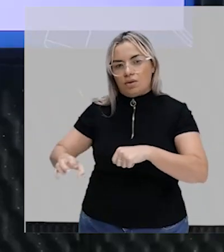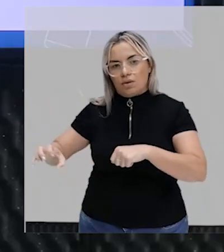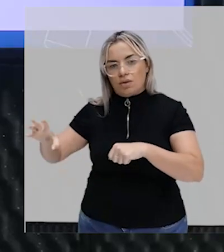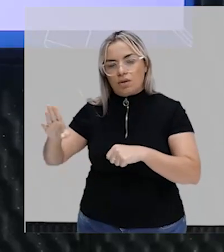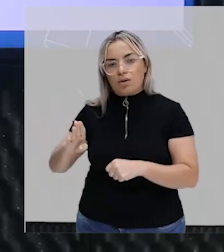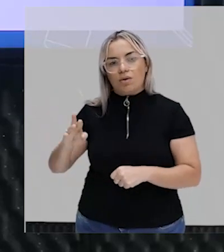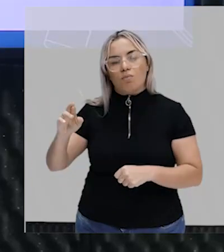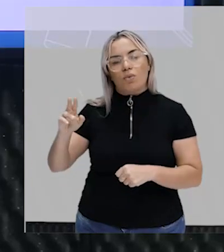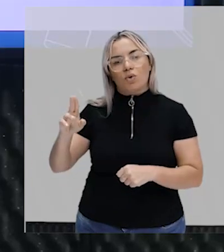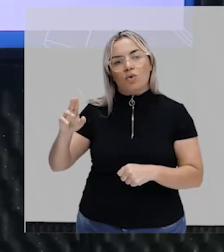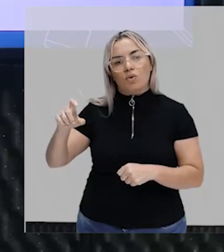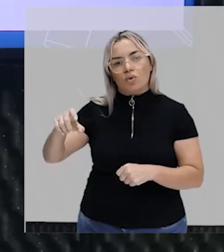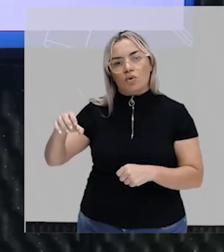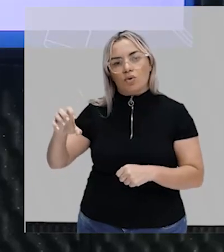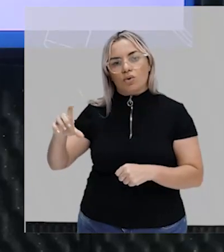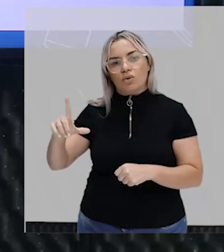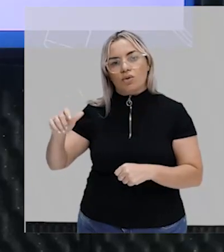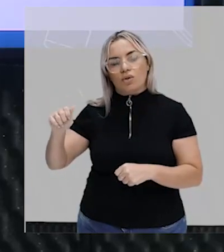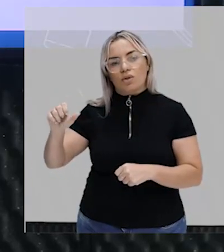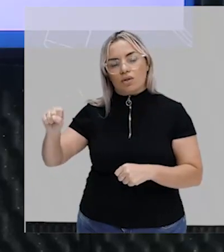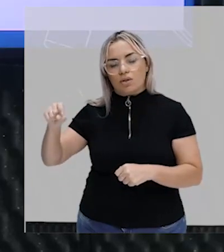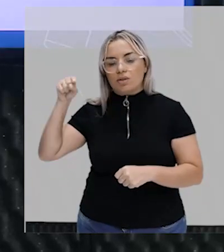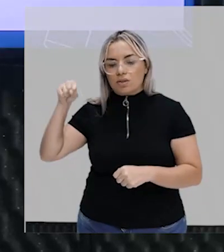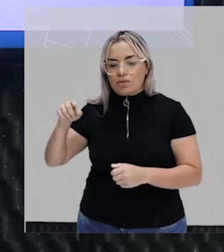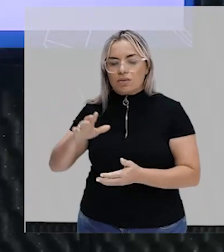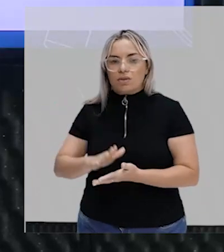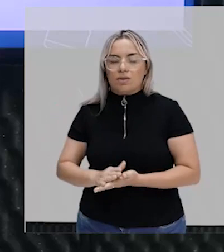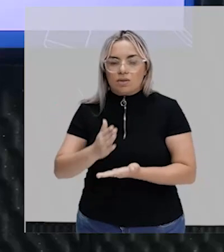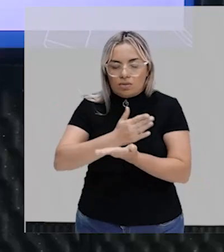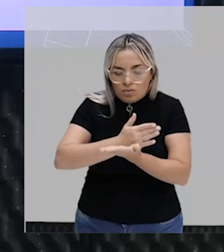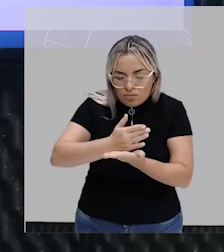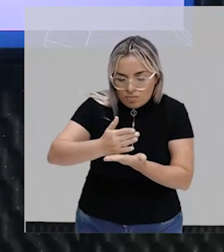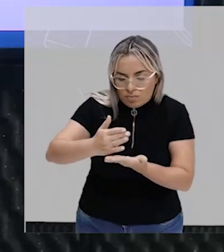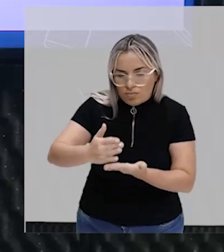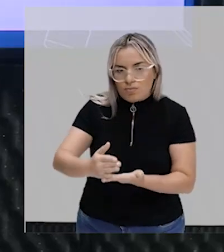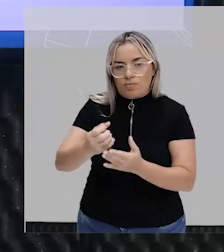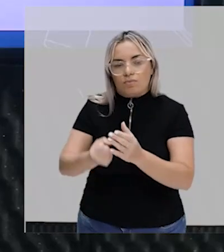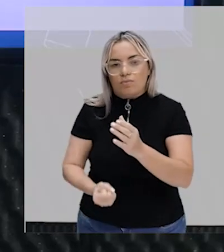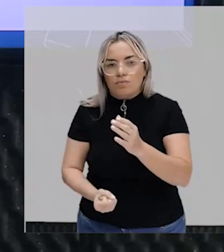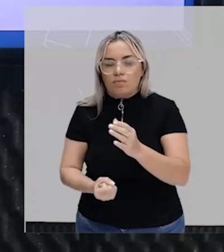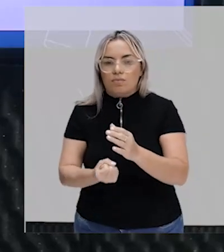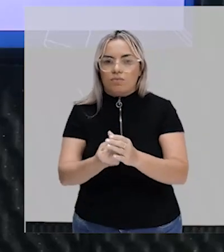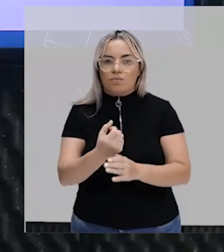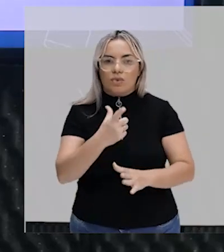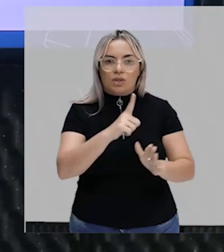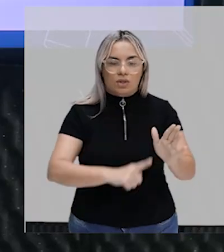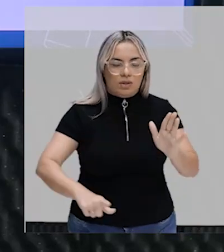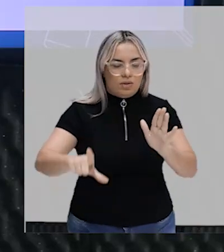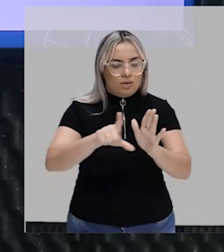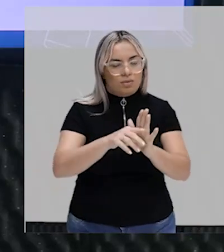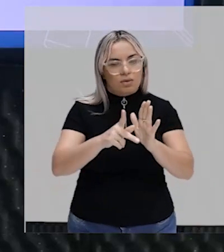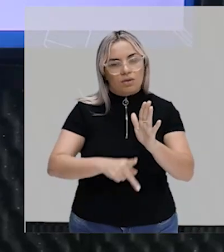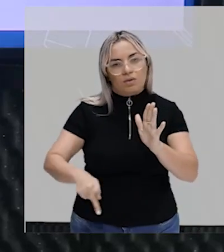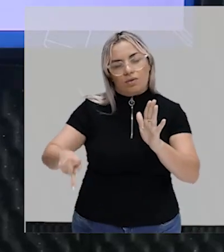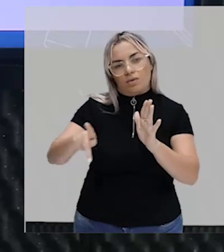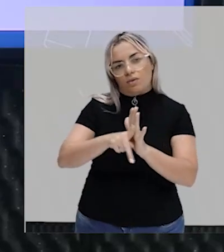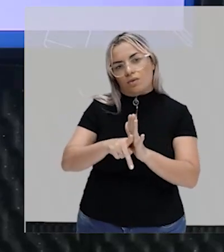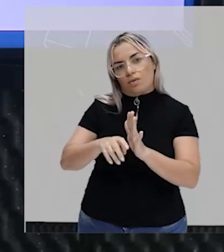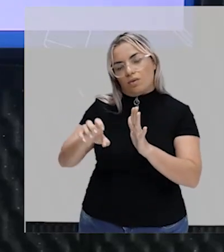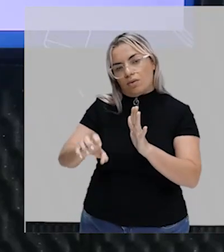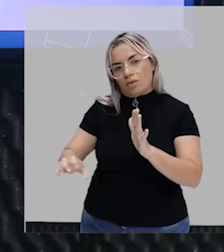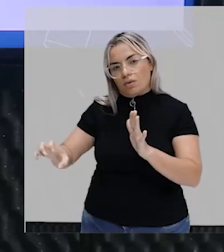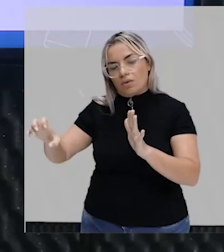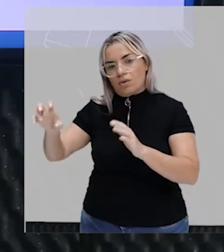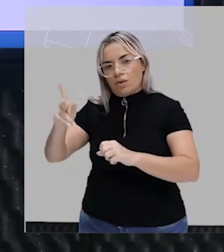Bélgica, tá certo? Ela é considerada a capital da União Europeia. E a partir dali são surgidas, criadas leis próprias para a região dos